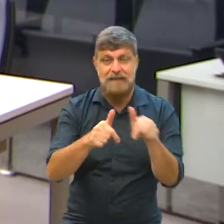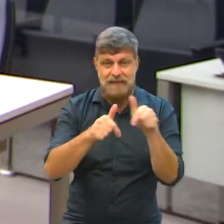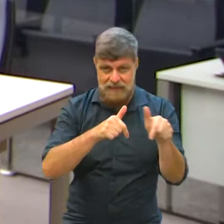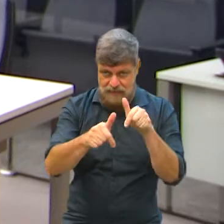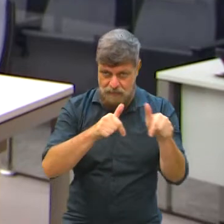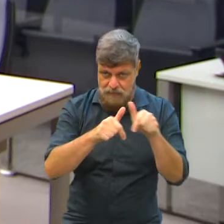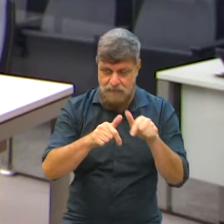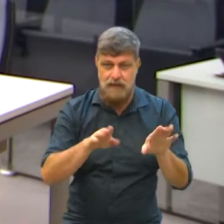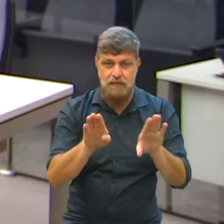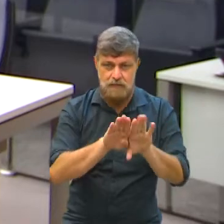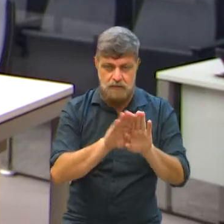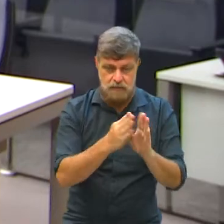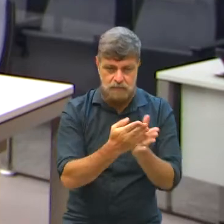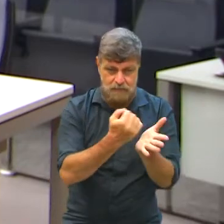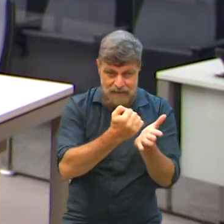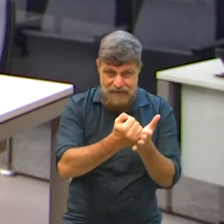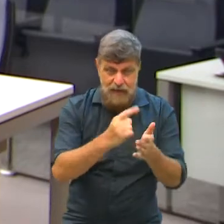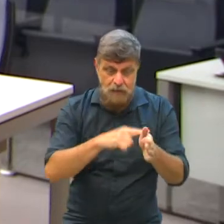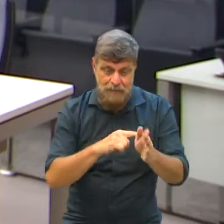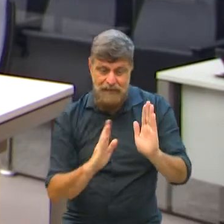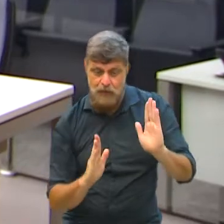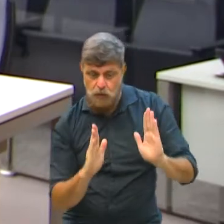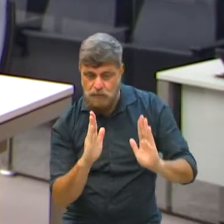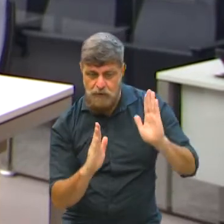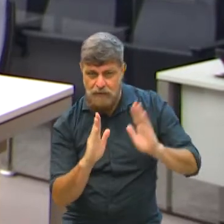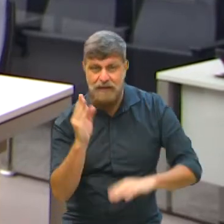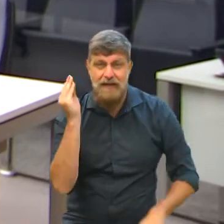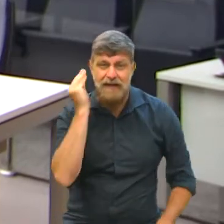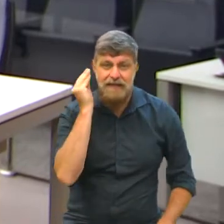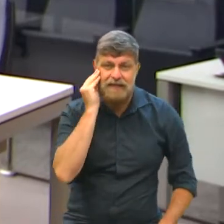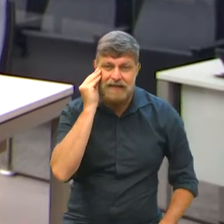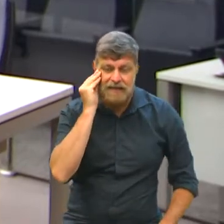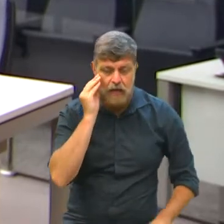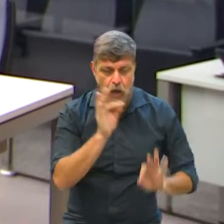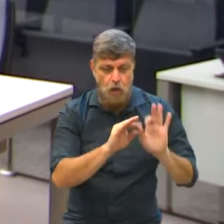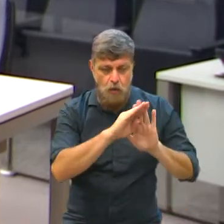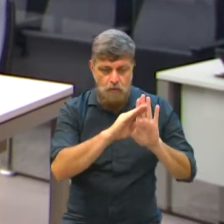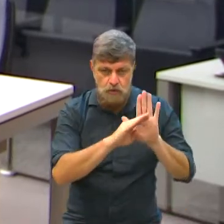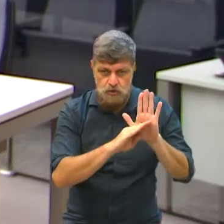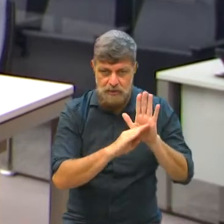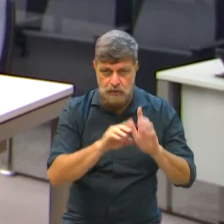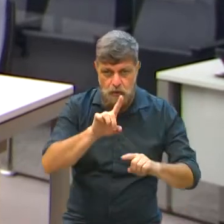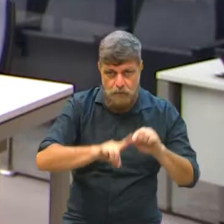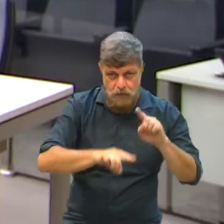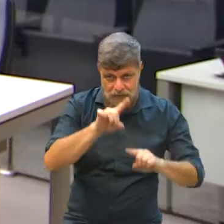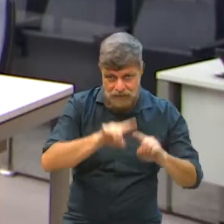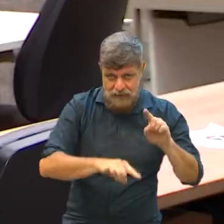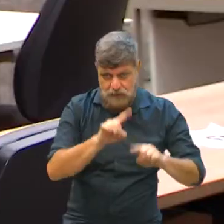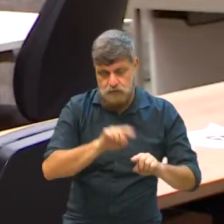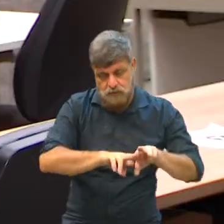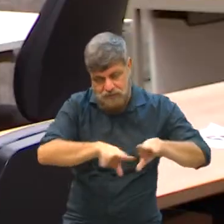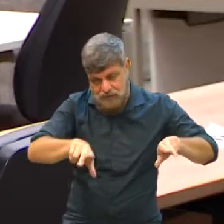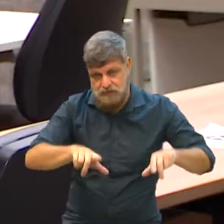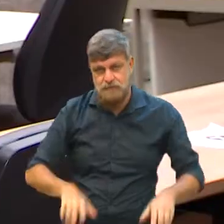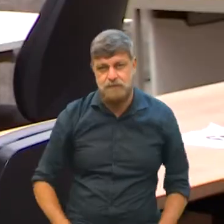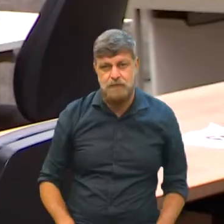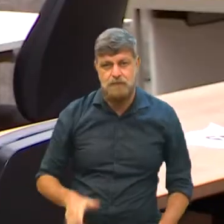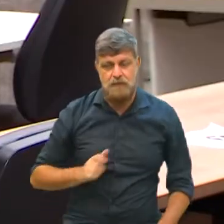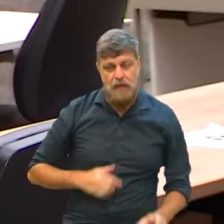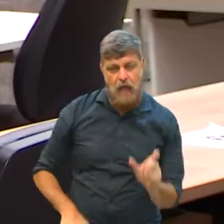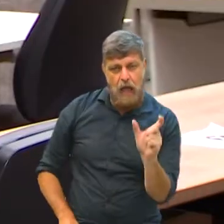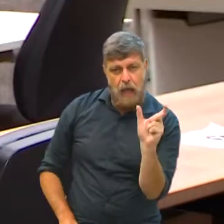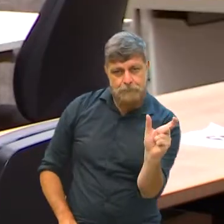trabalhistas foi o caso por um determinado período para testar um determinado projeto determinados produtos o